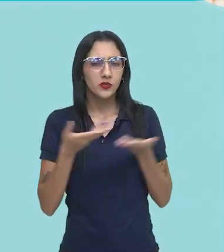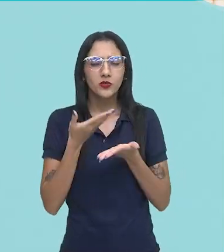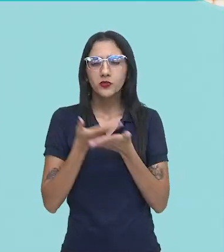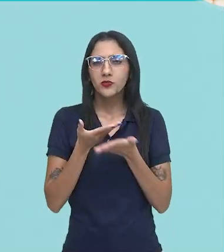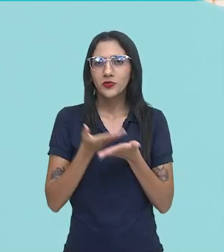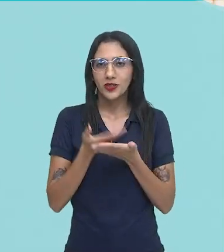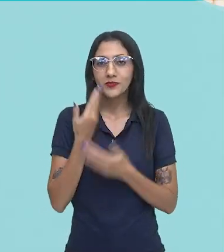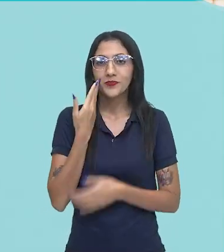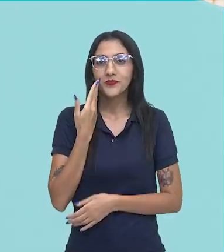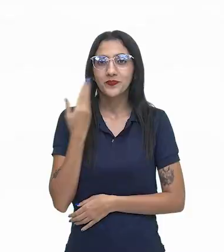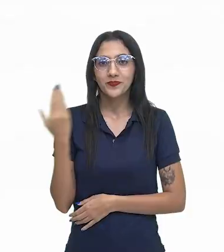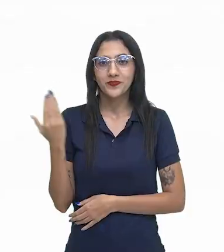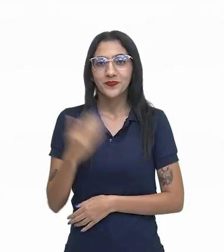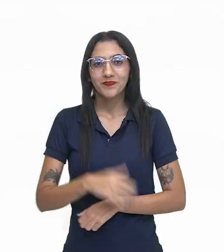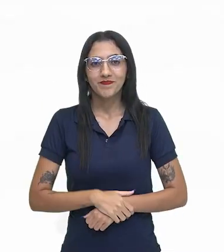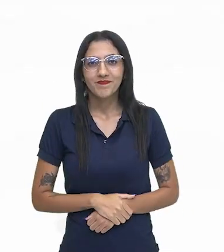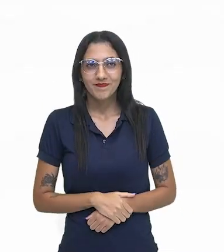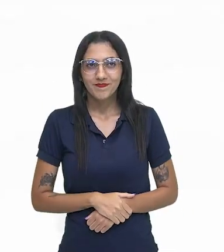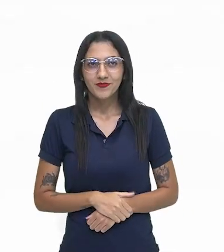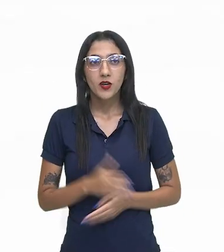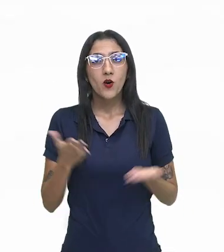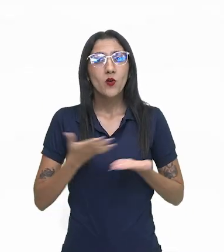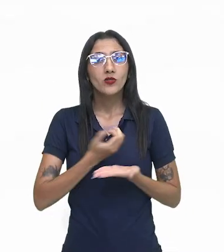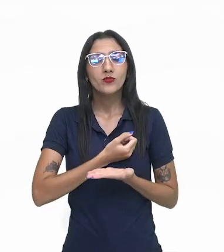da nossa aula de número 10.